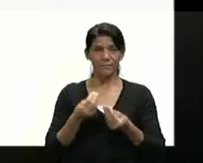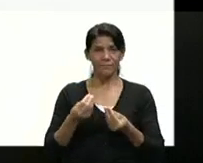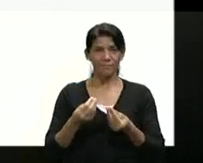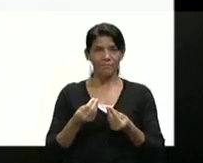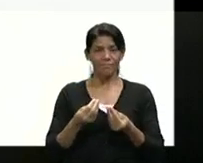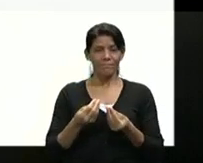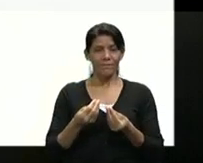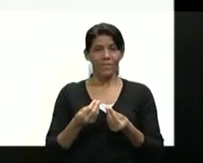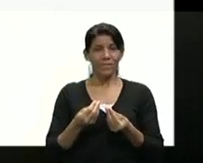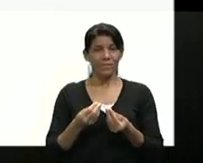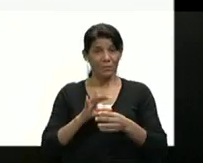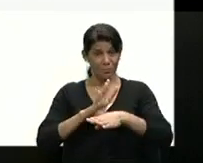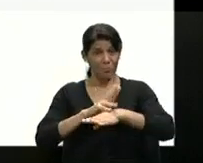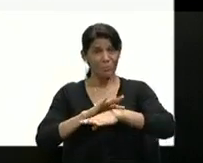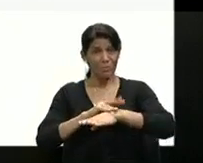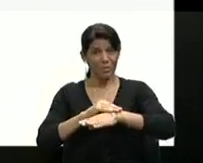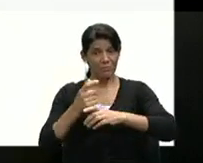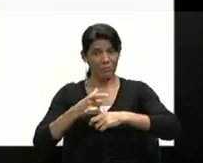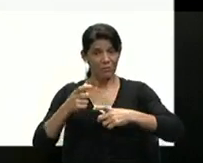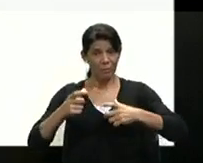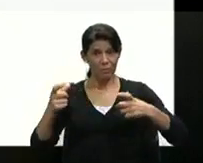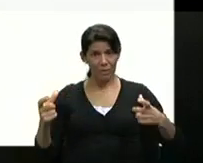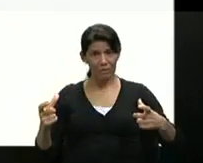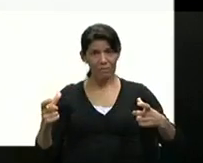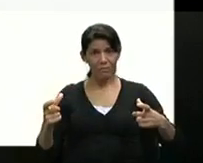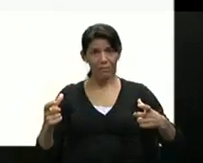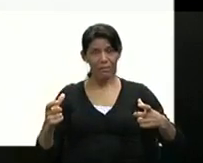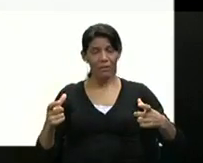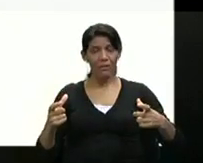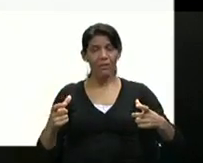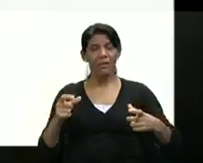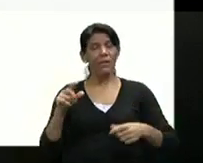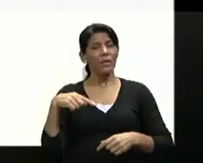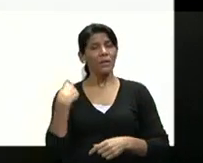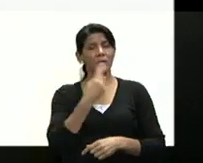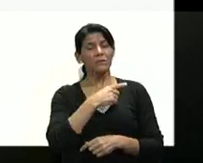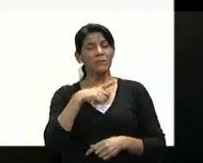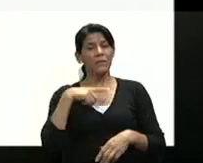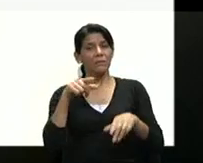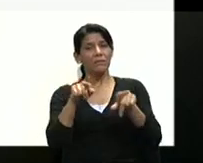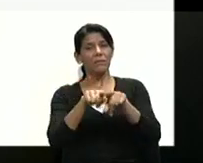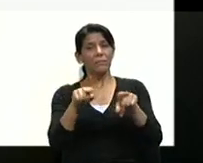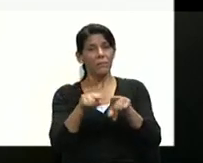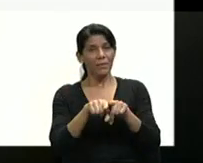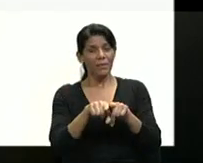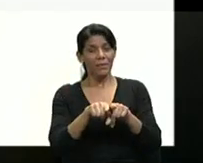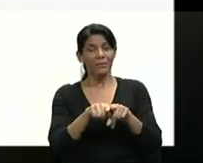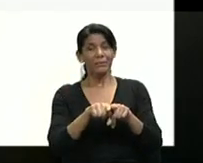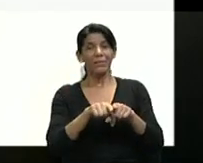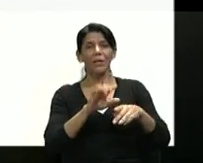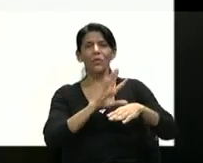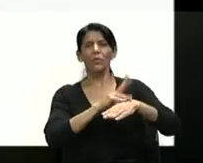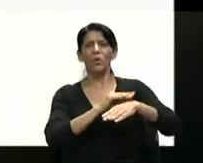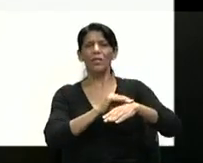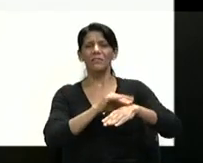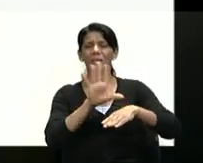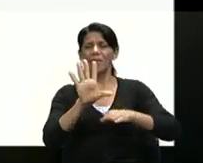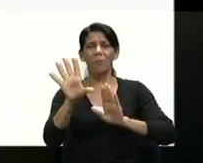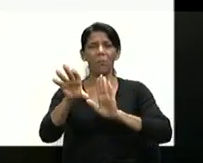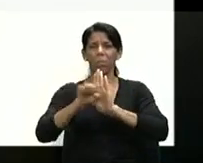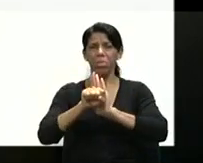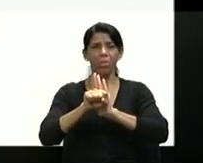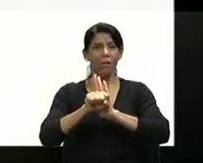esse aumento da prevalência das doenças não transmissíveis, nós temos também um aumento ou